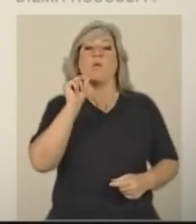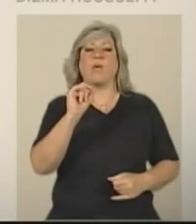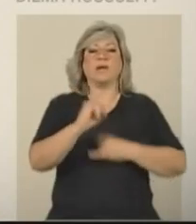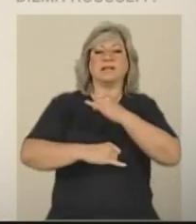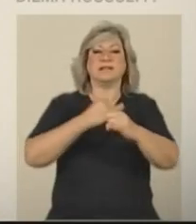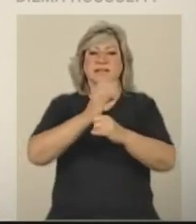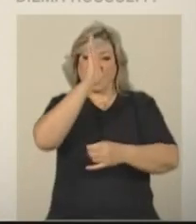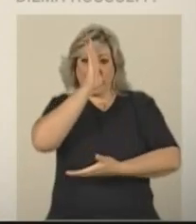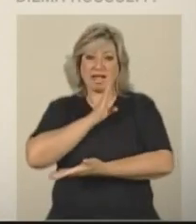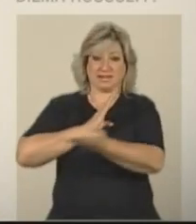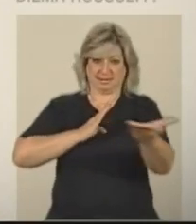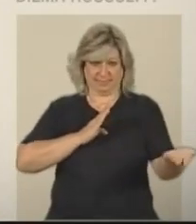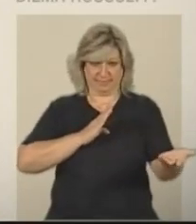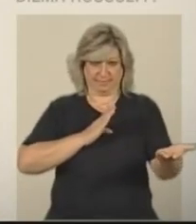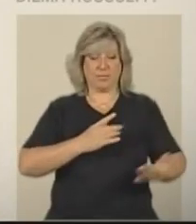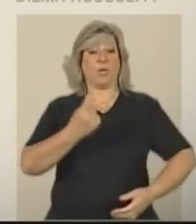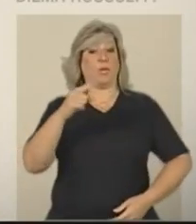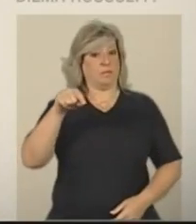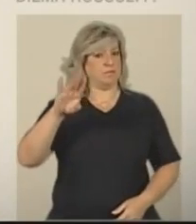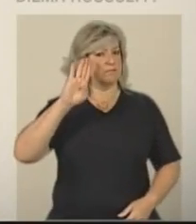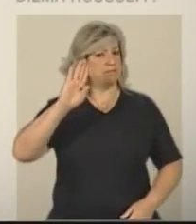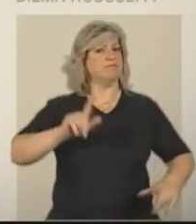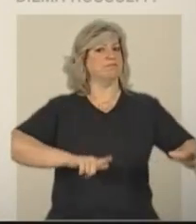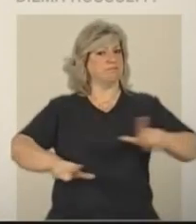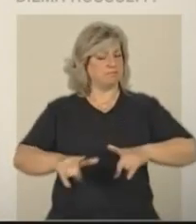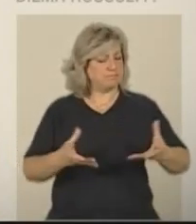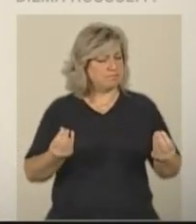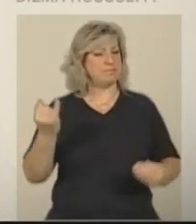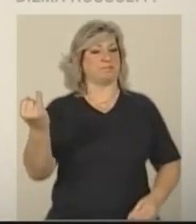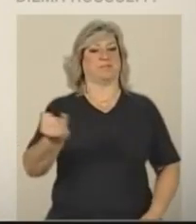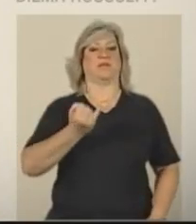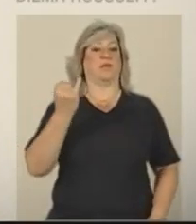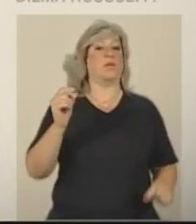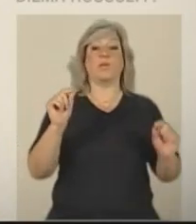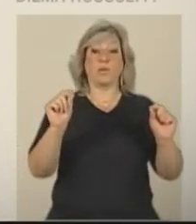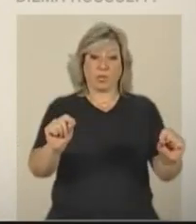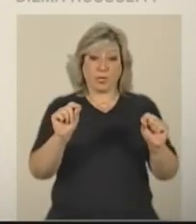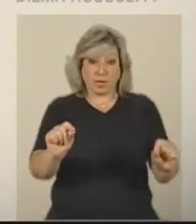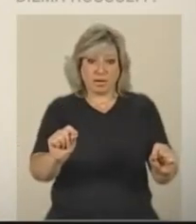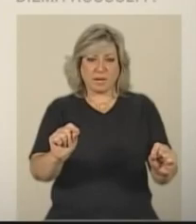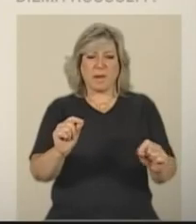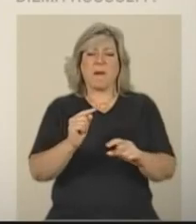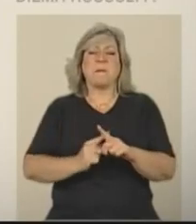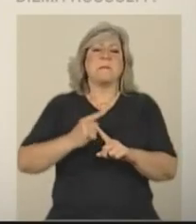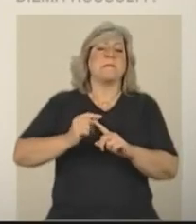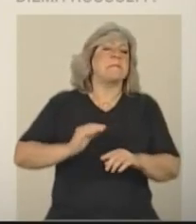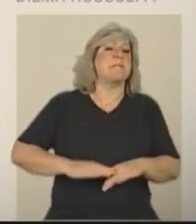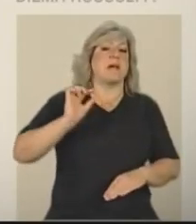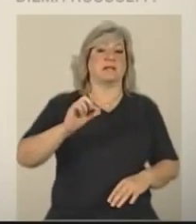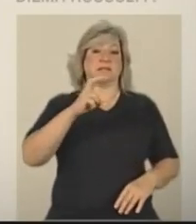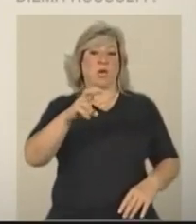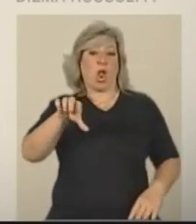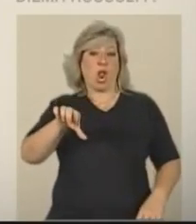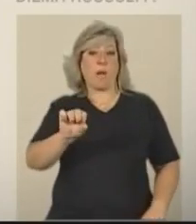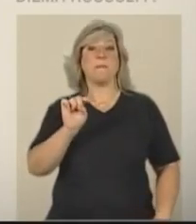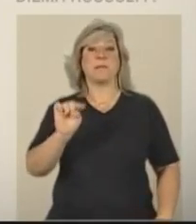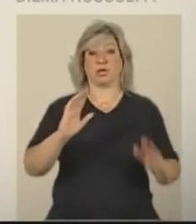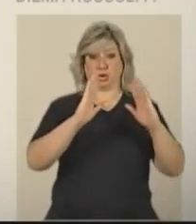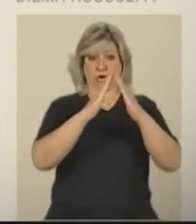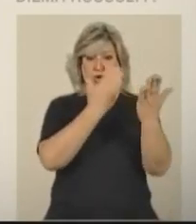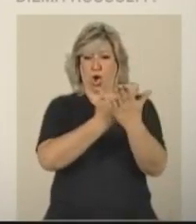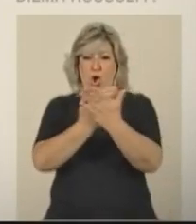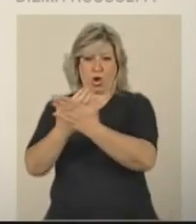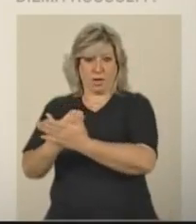internet gratuita. Uma iniciativa muito importante é que, em mais de 59 mil